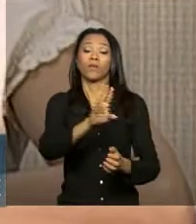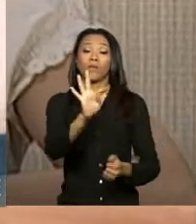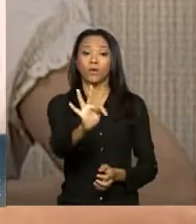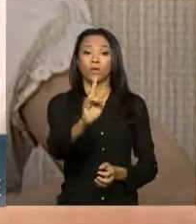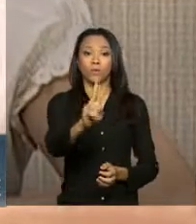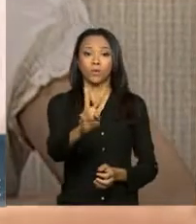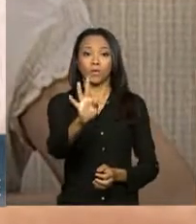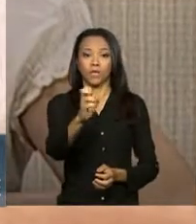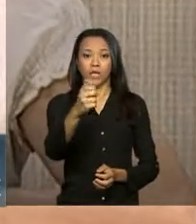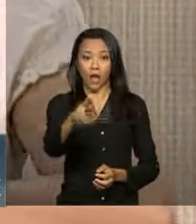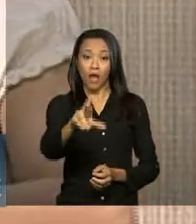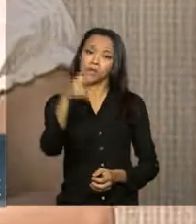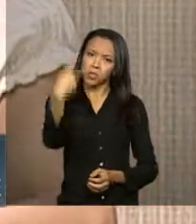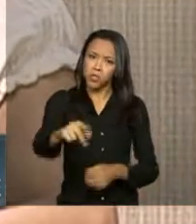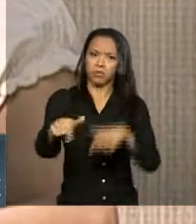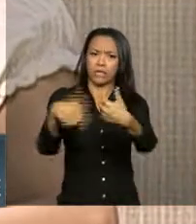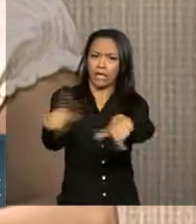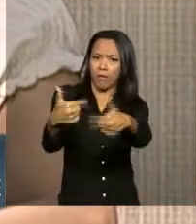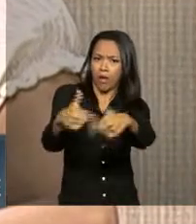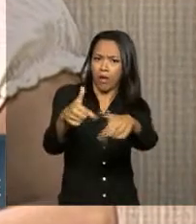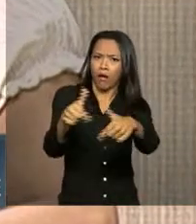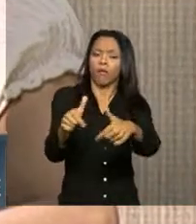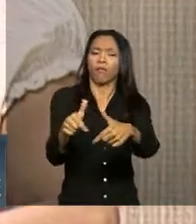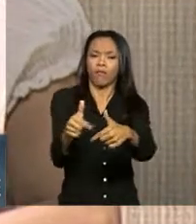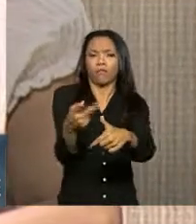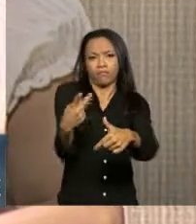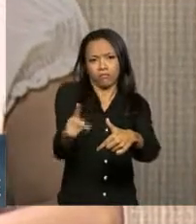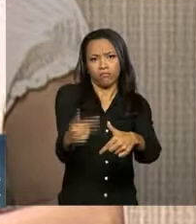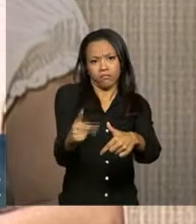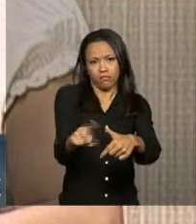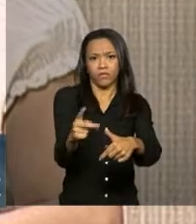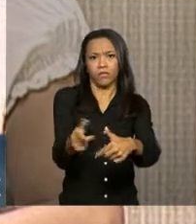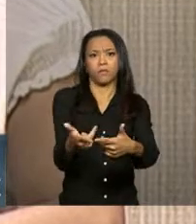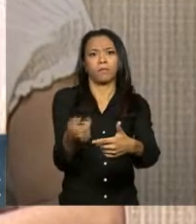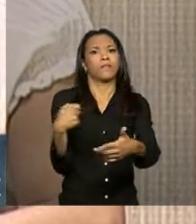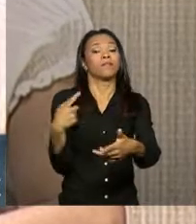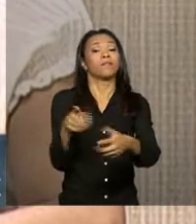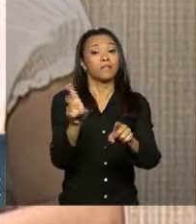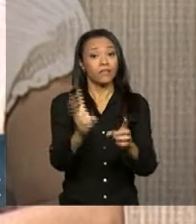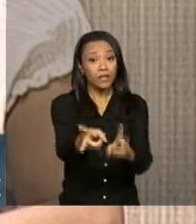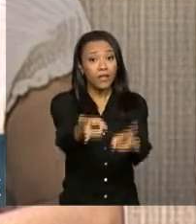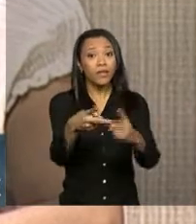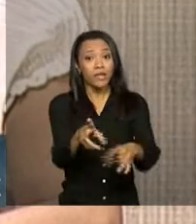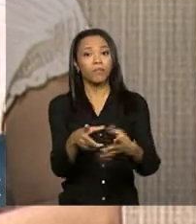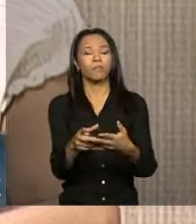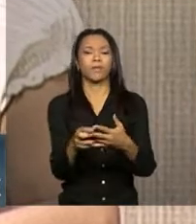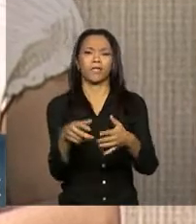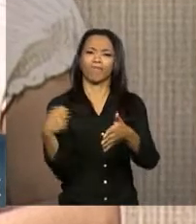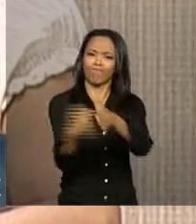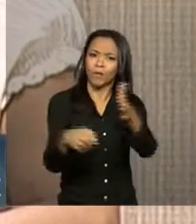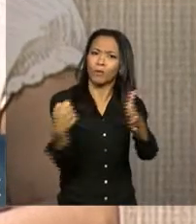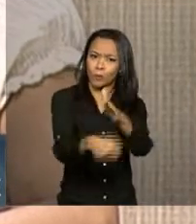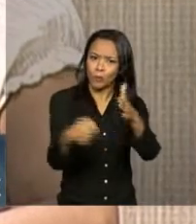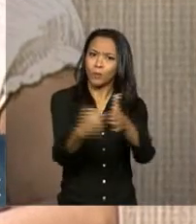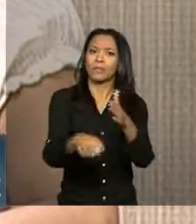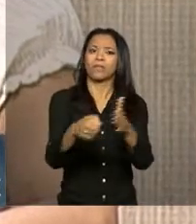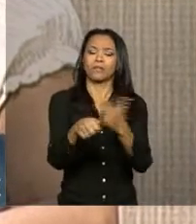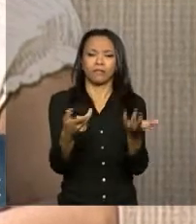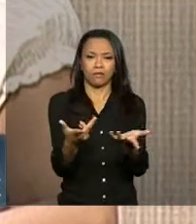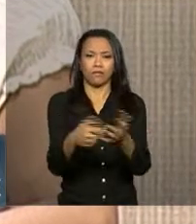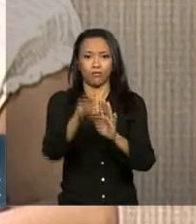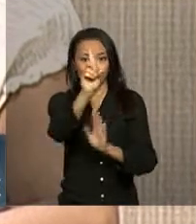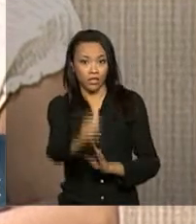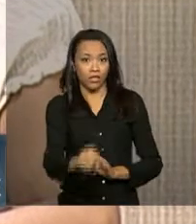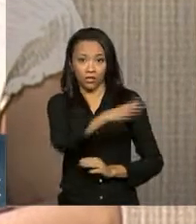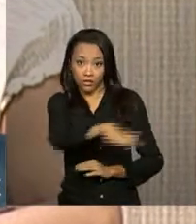das suas funções ou para além do exercício das suas funções na defesa do direito da criança e adolescente não tiveram essa